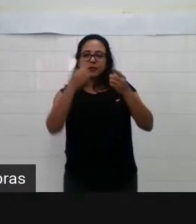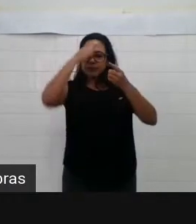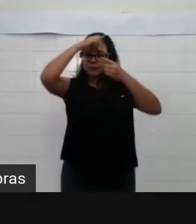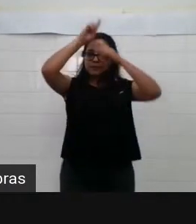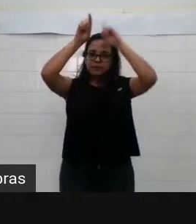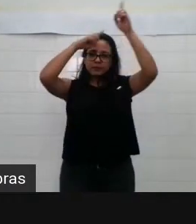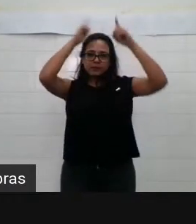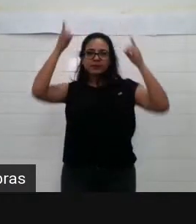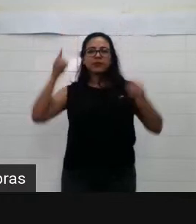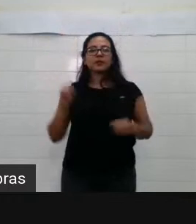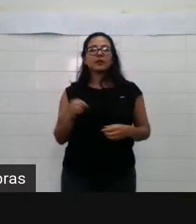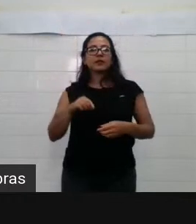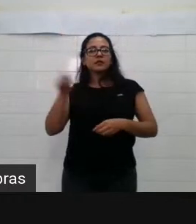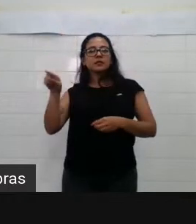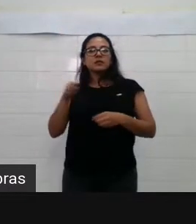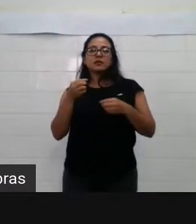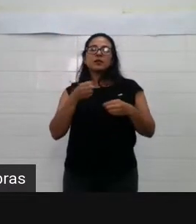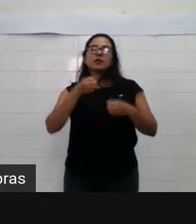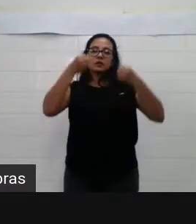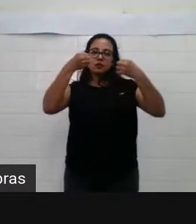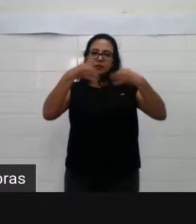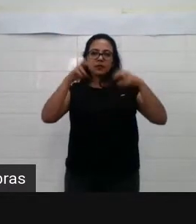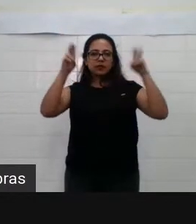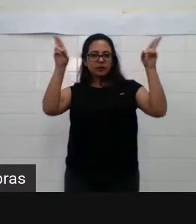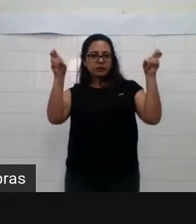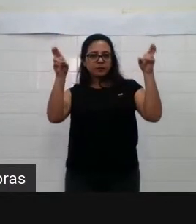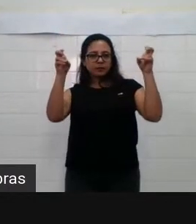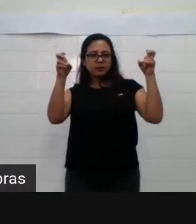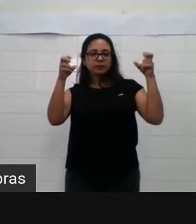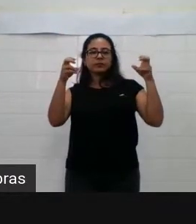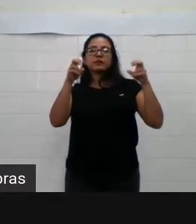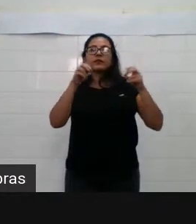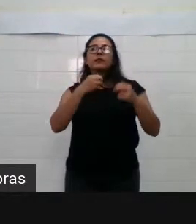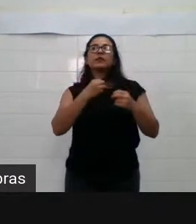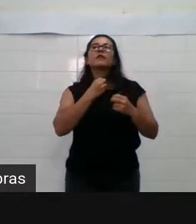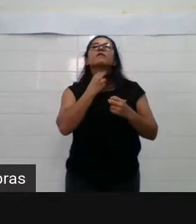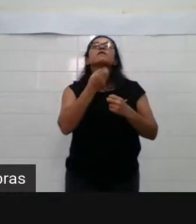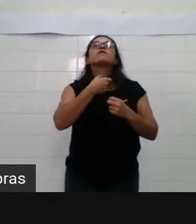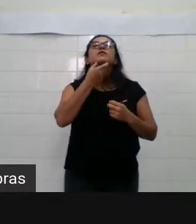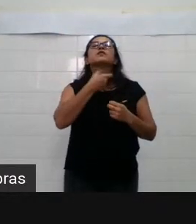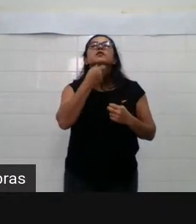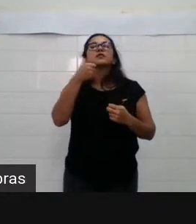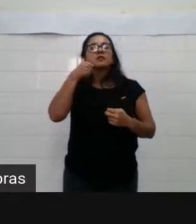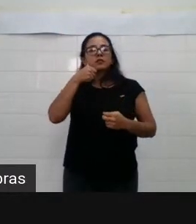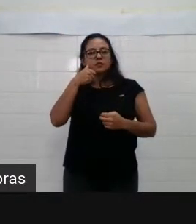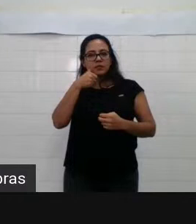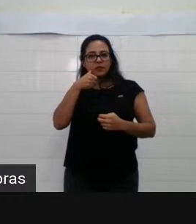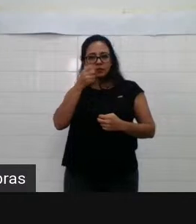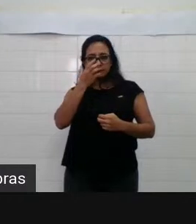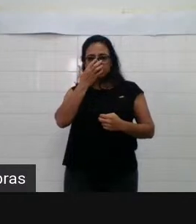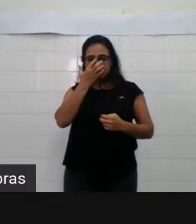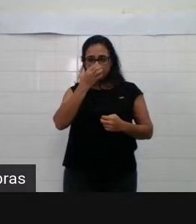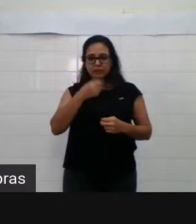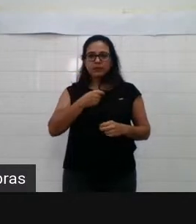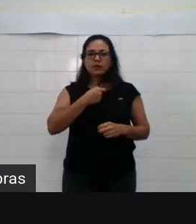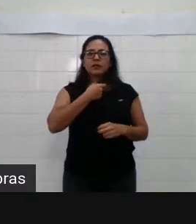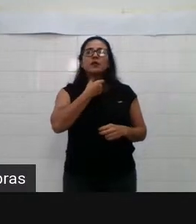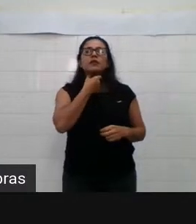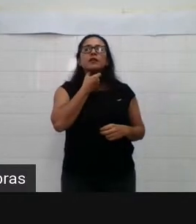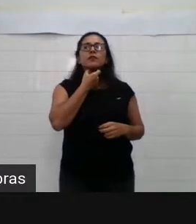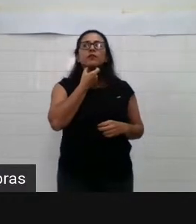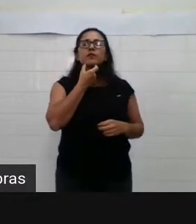assim: o título do poema é Vozes Mulheres. A voz de